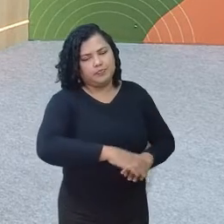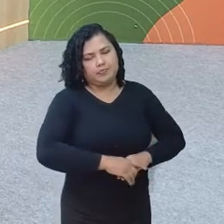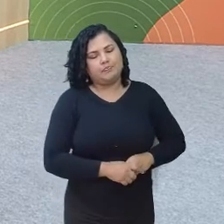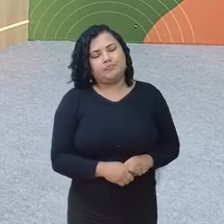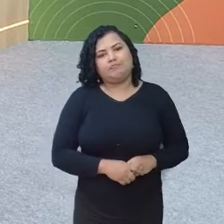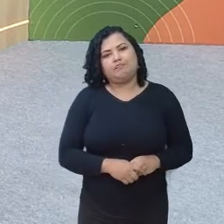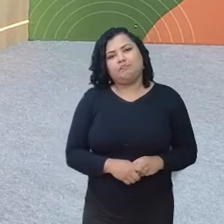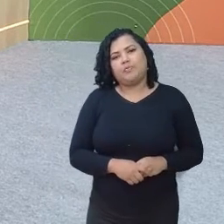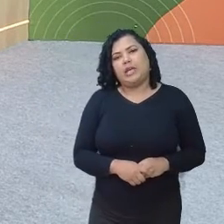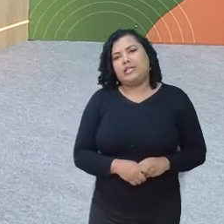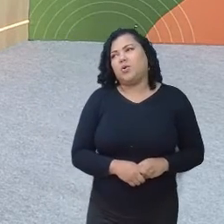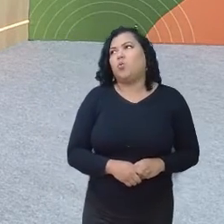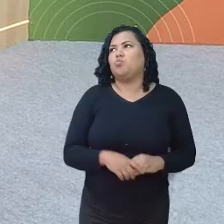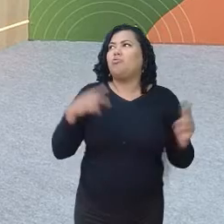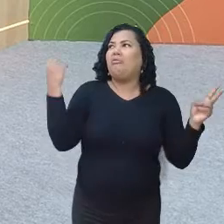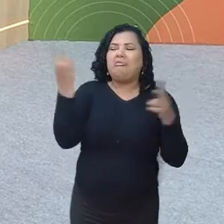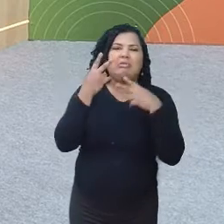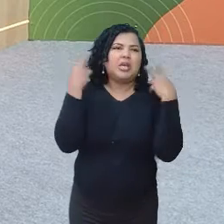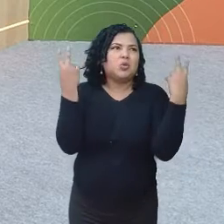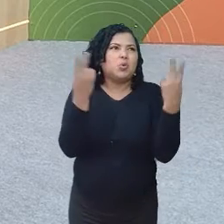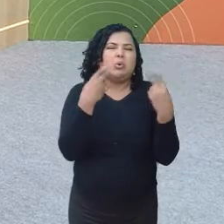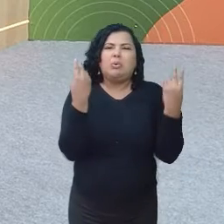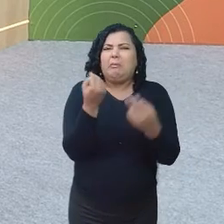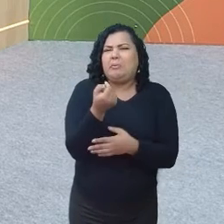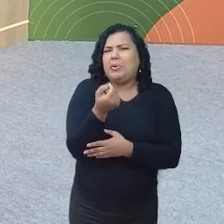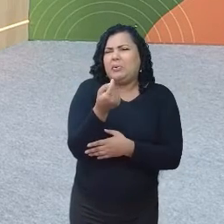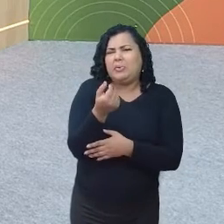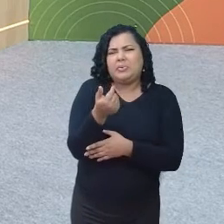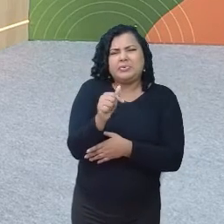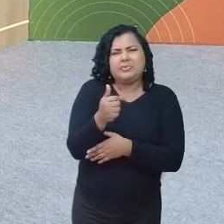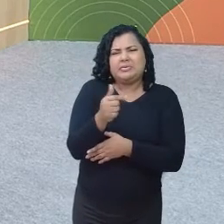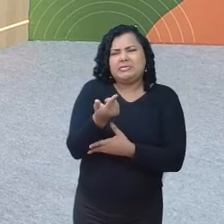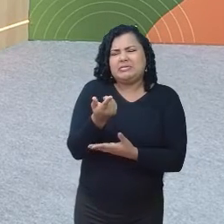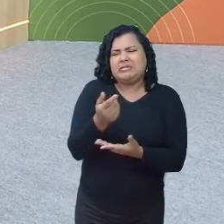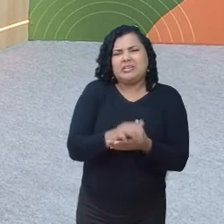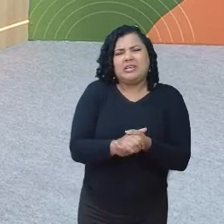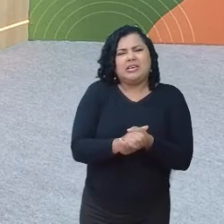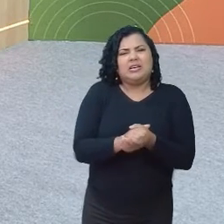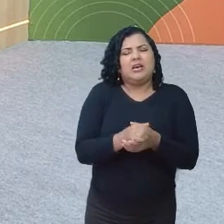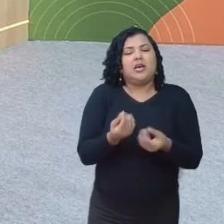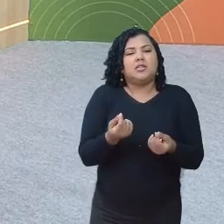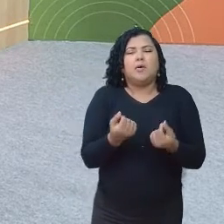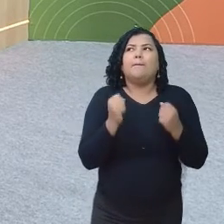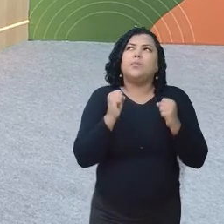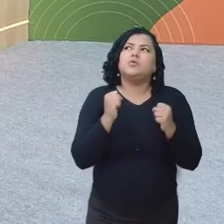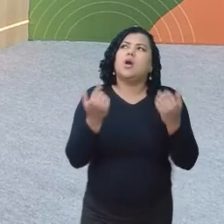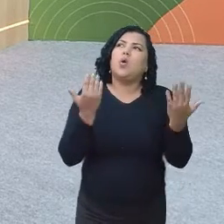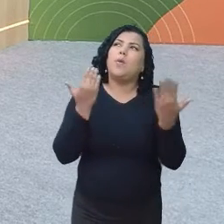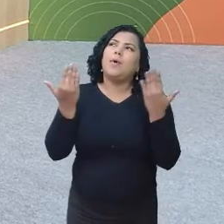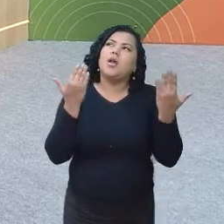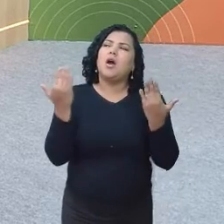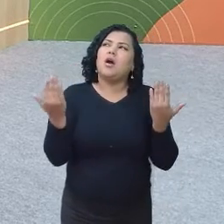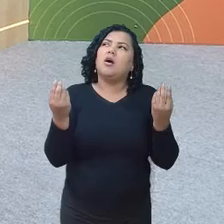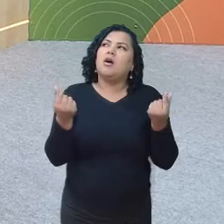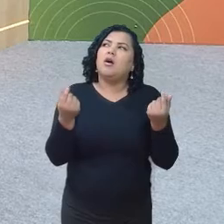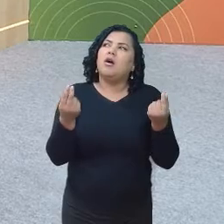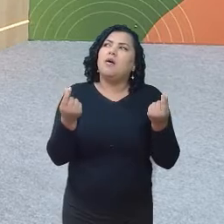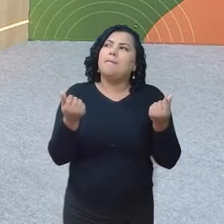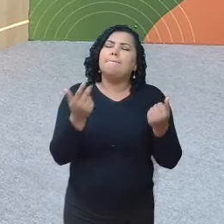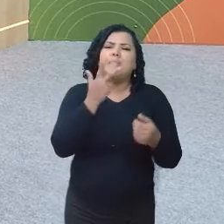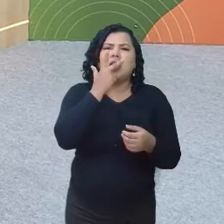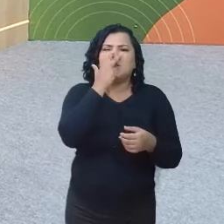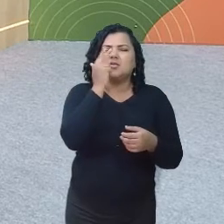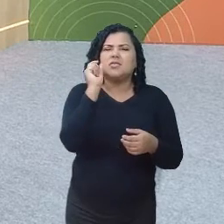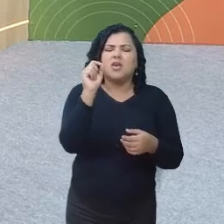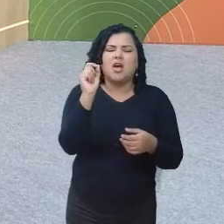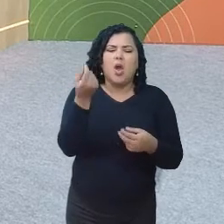a questão da ventilação. Então é como se fosse, a gente poderia comparar como se fosse uma